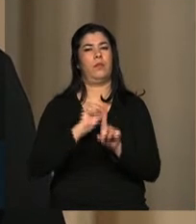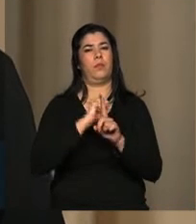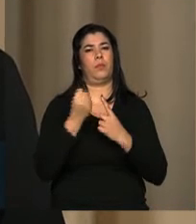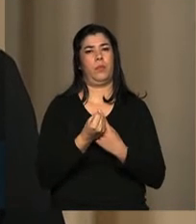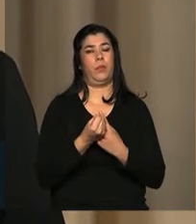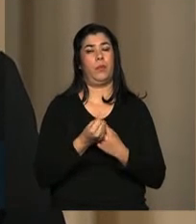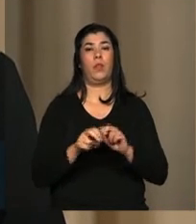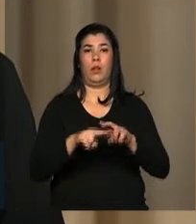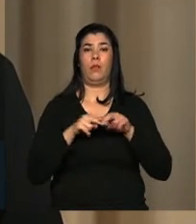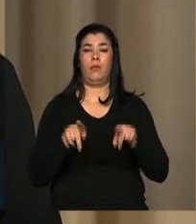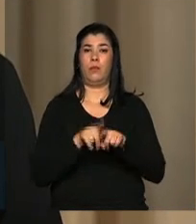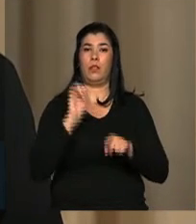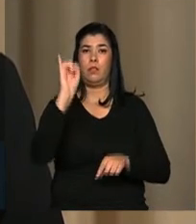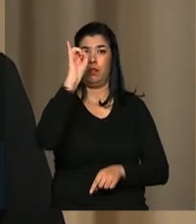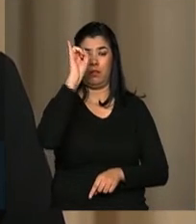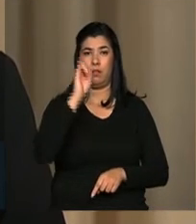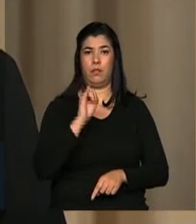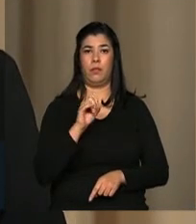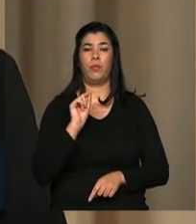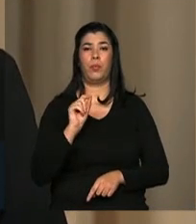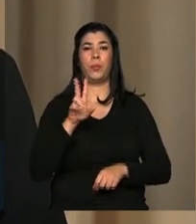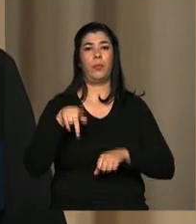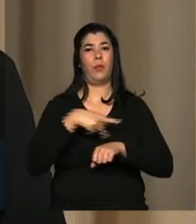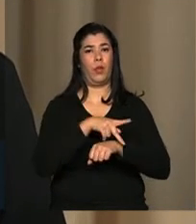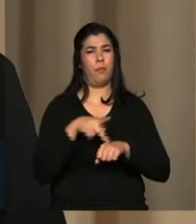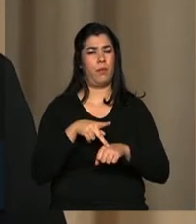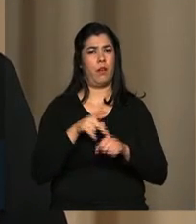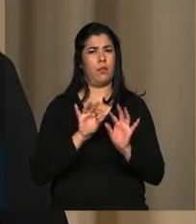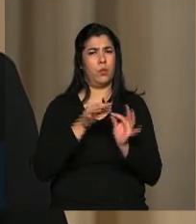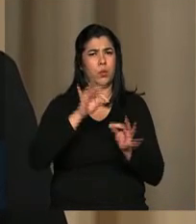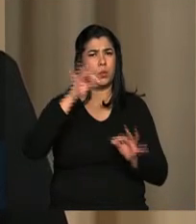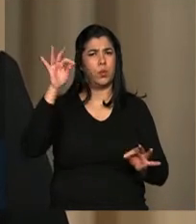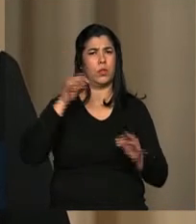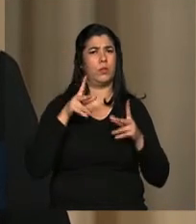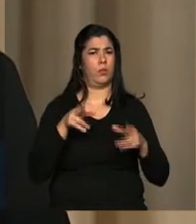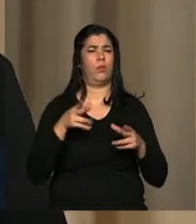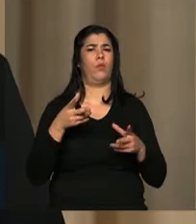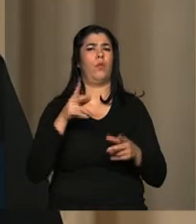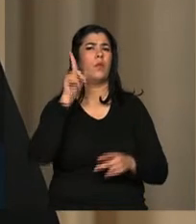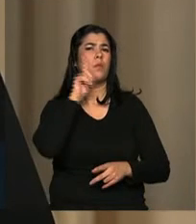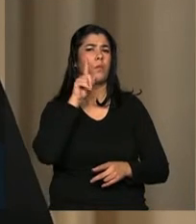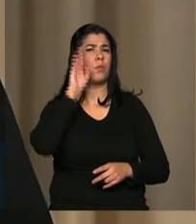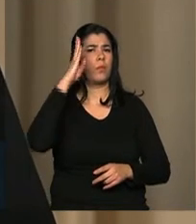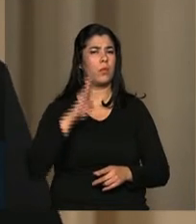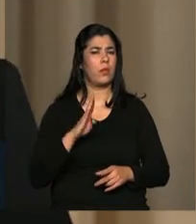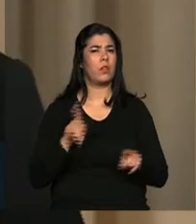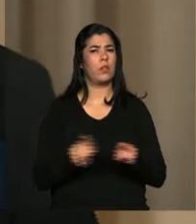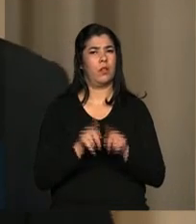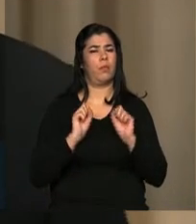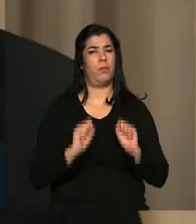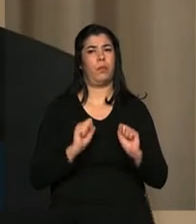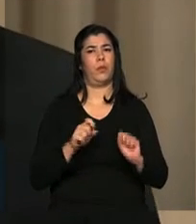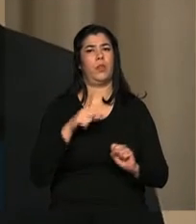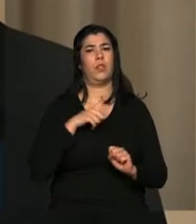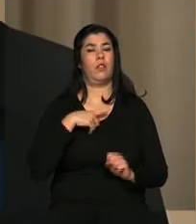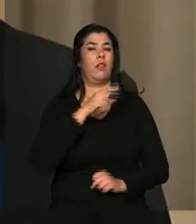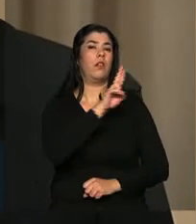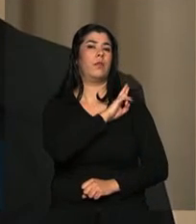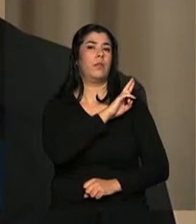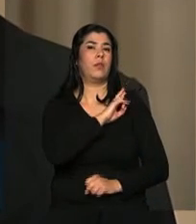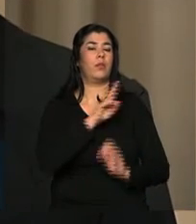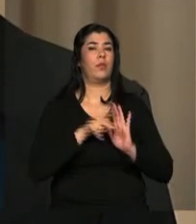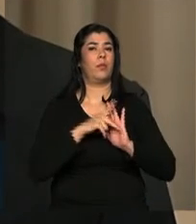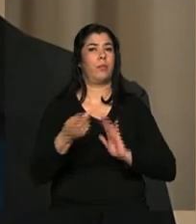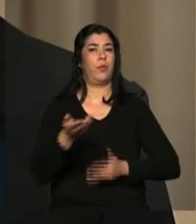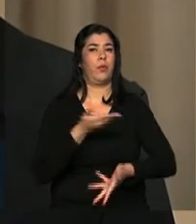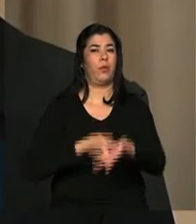muito importante que países com a nossa dimensão tenham também a responsabilidade